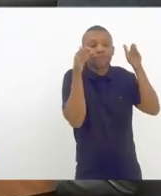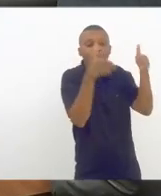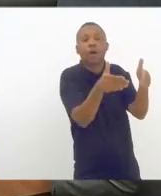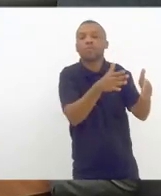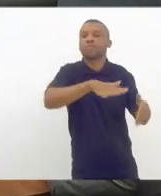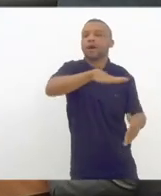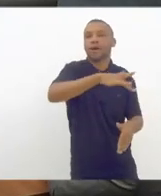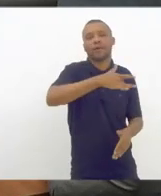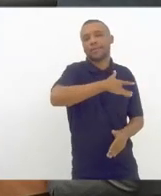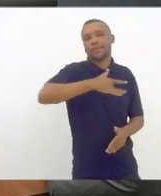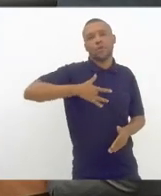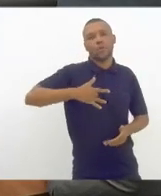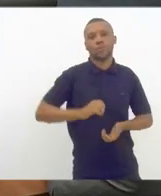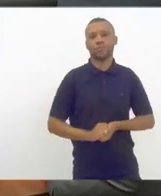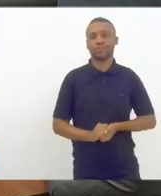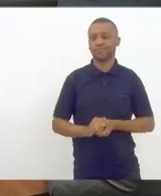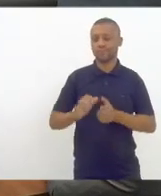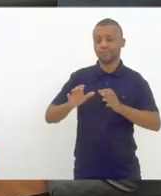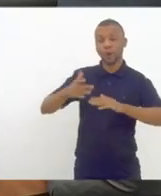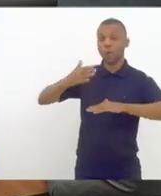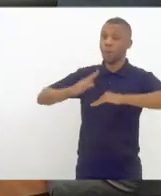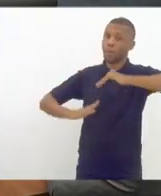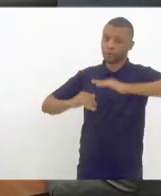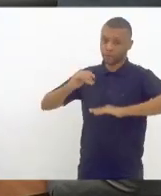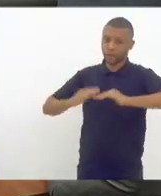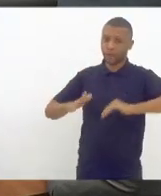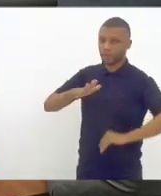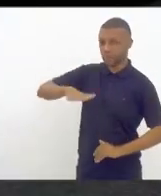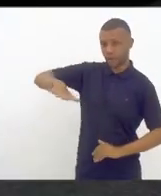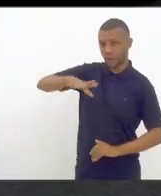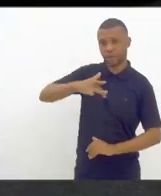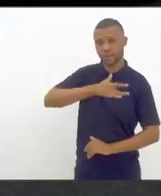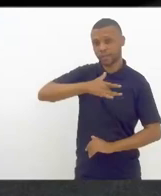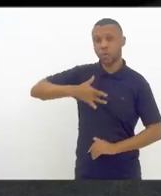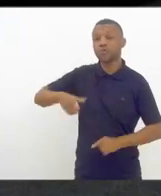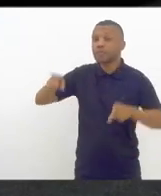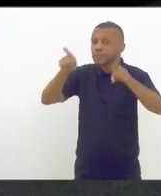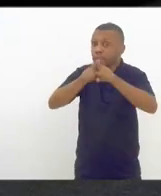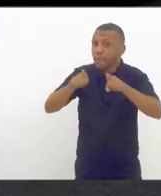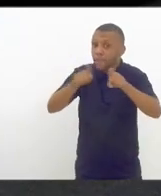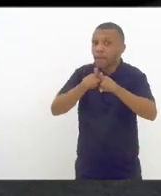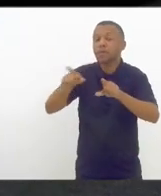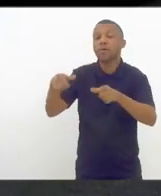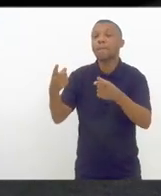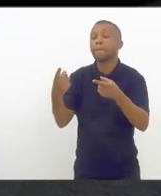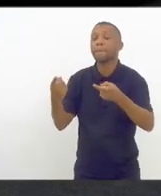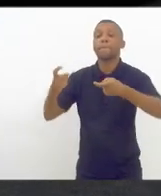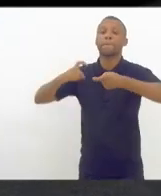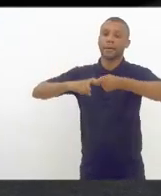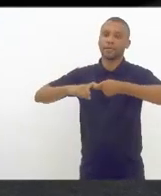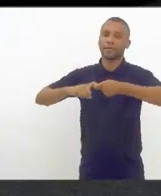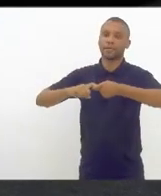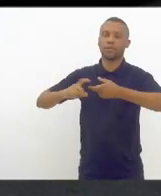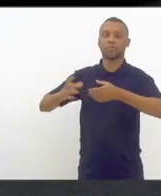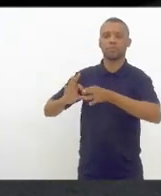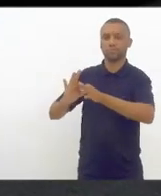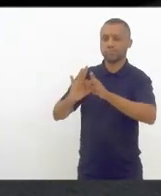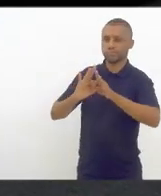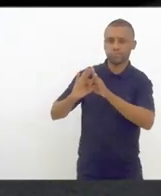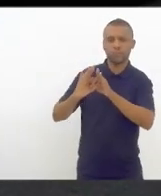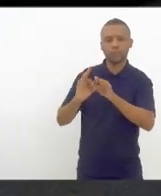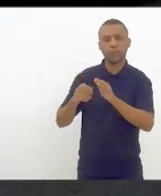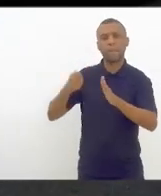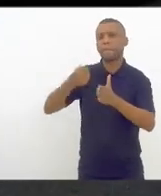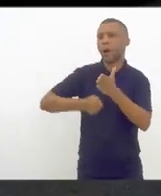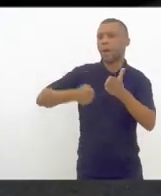A rede de saúde, os profissionais de saúde, são também aliados no enfrentamento dessa